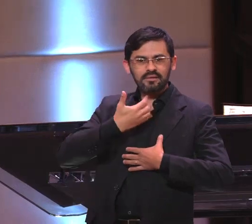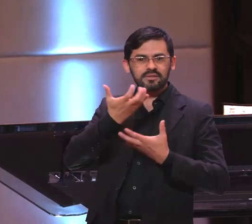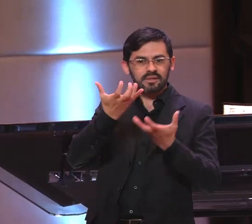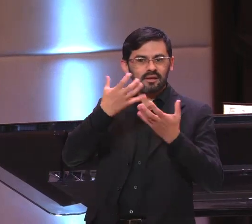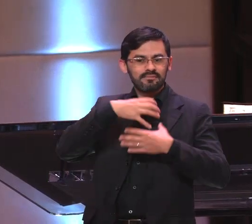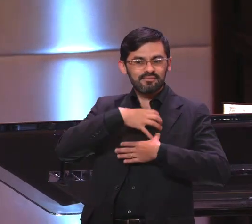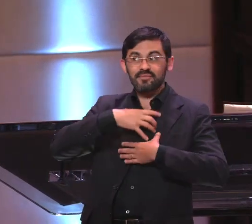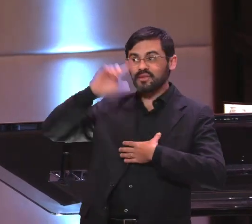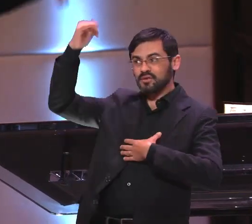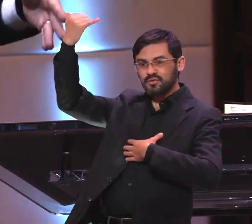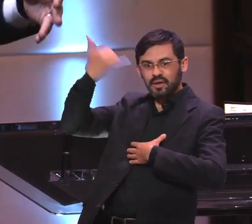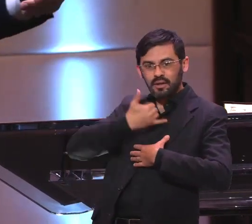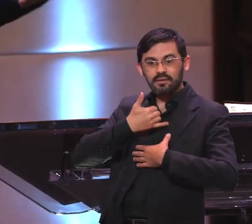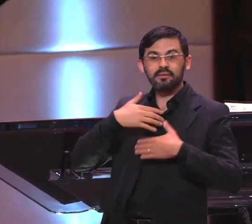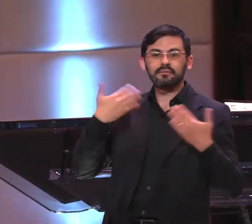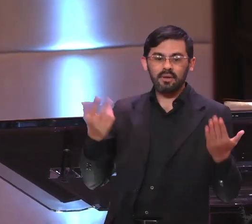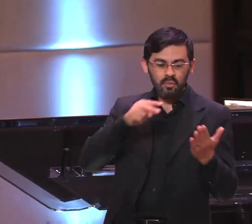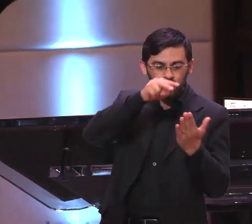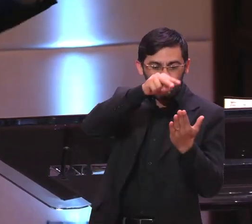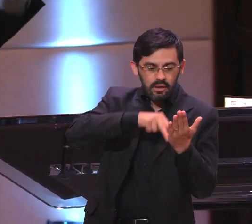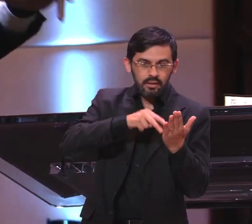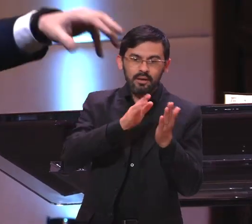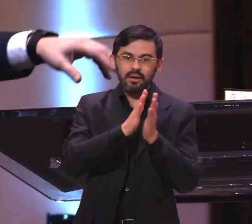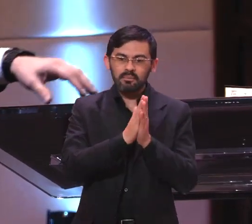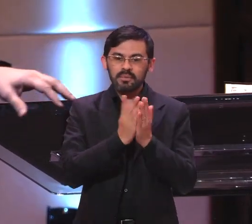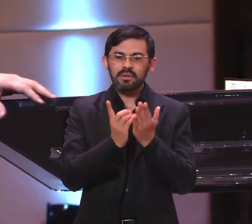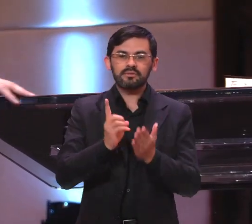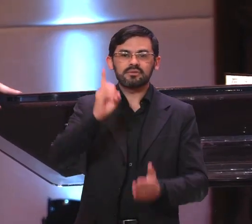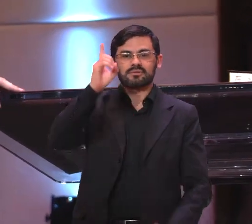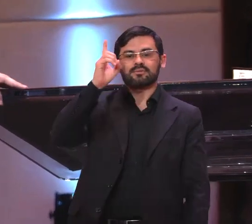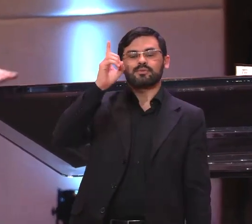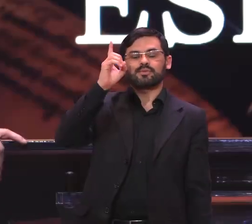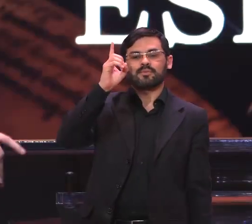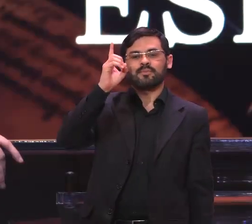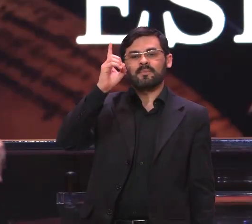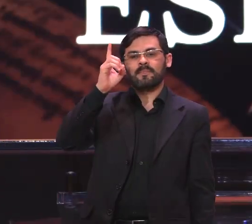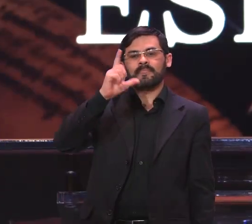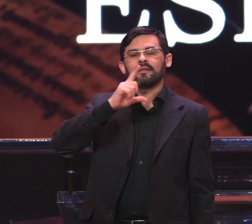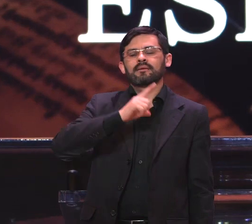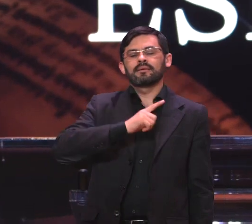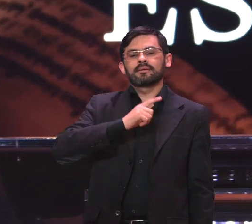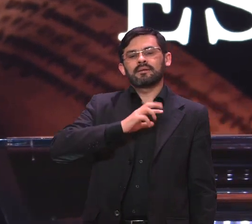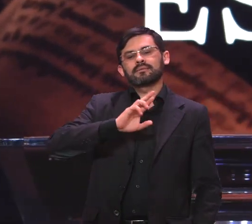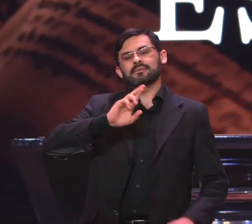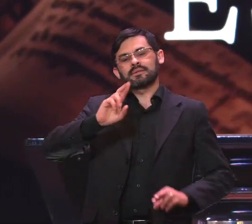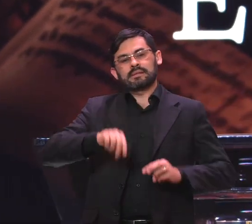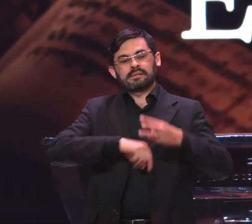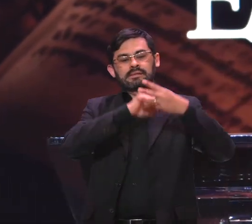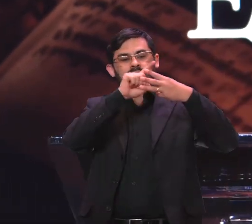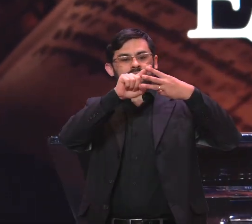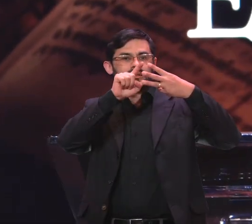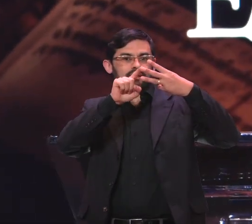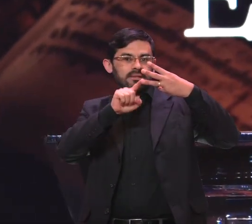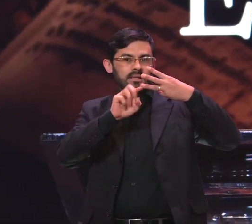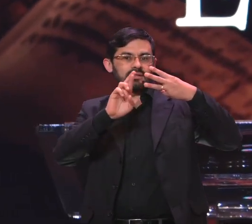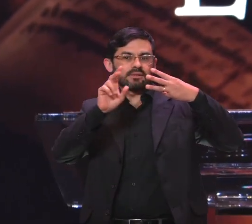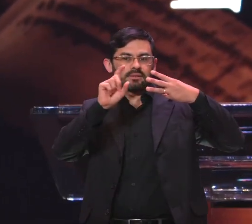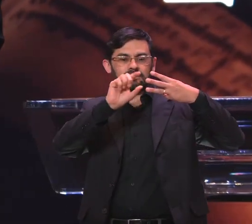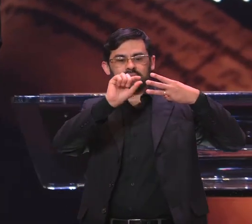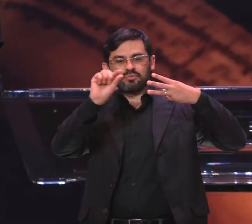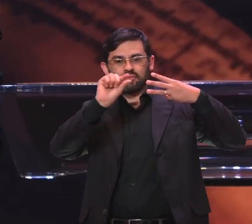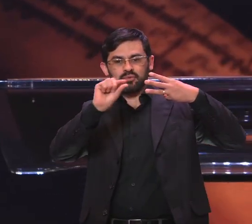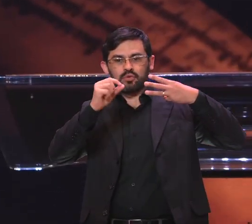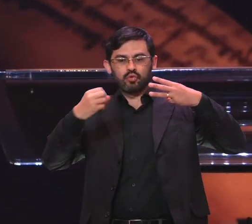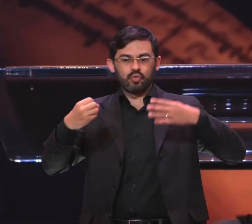ouvir Deus falar? Leia a Bíblia. Existem 3 termos para designar a palavra de Deus no